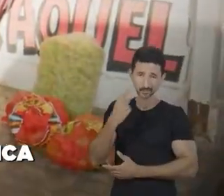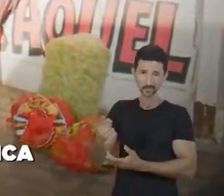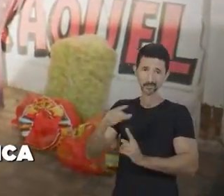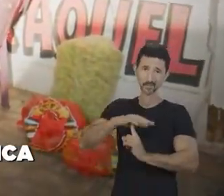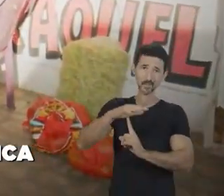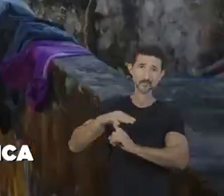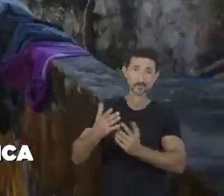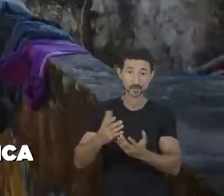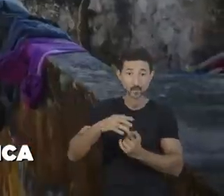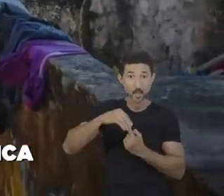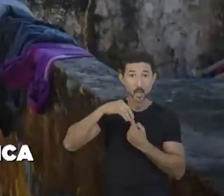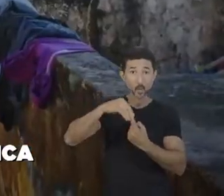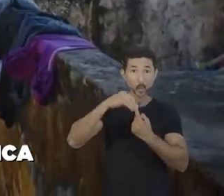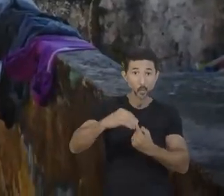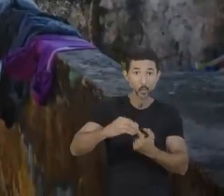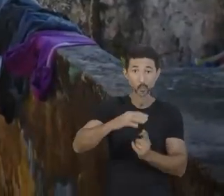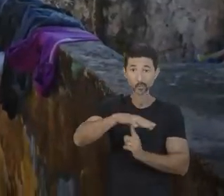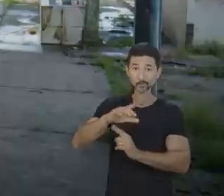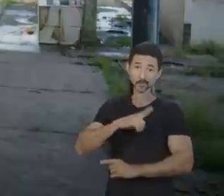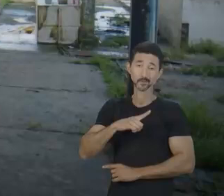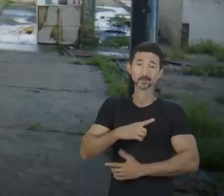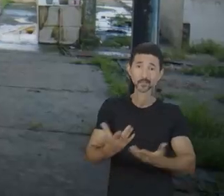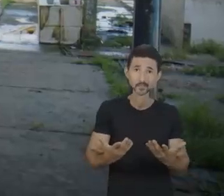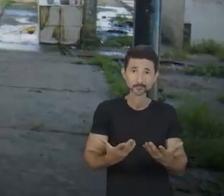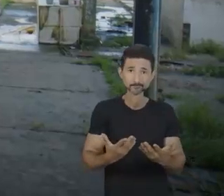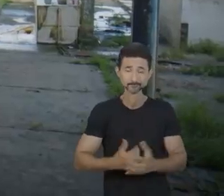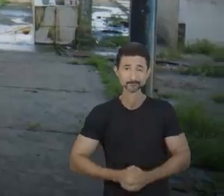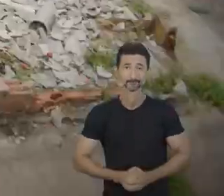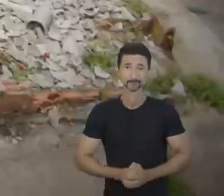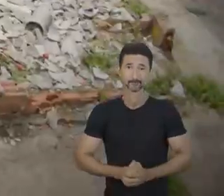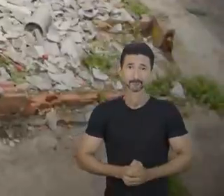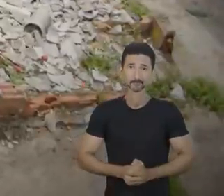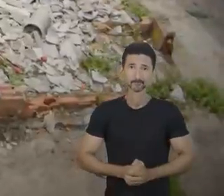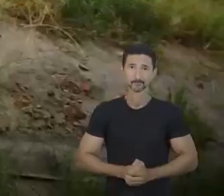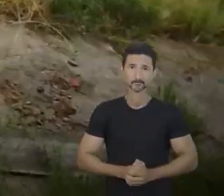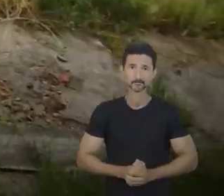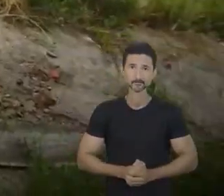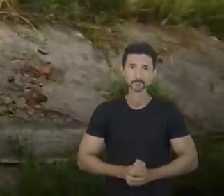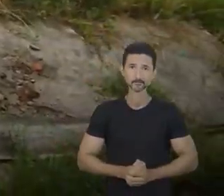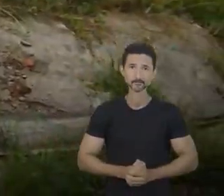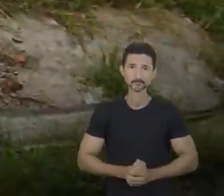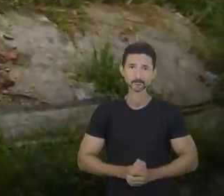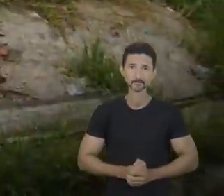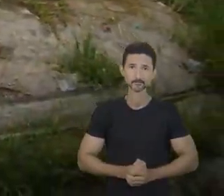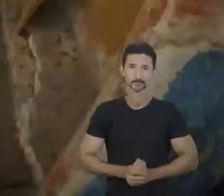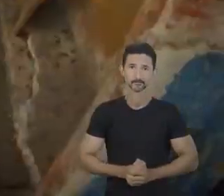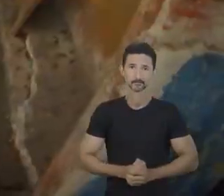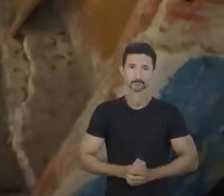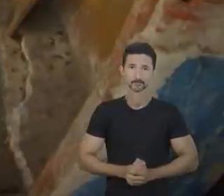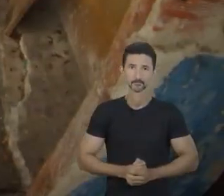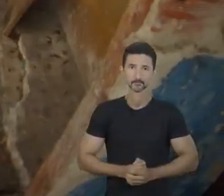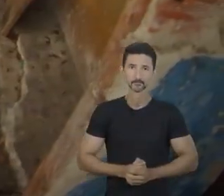muito triste ver nossa feira, porque é a única feira que a gente tem por aqui.